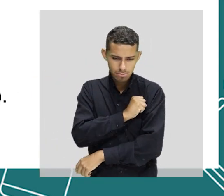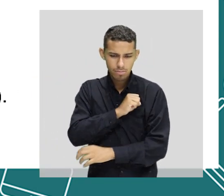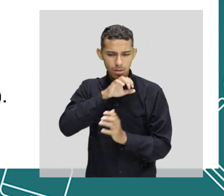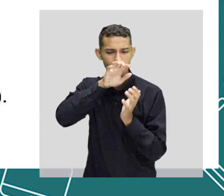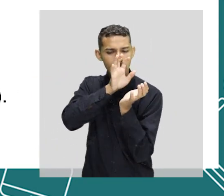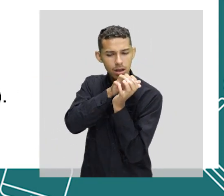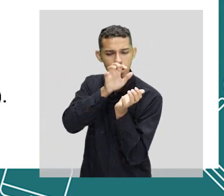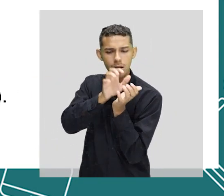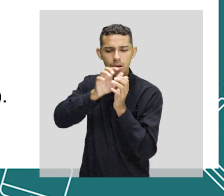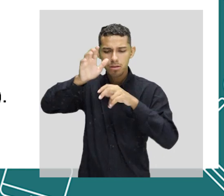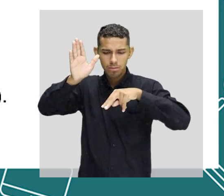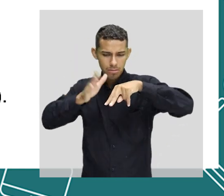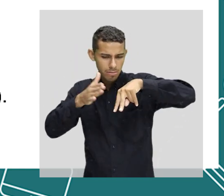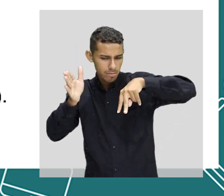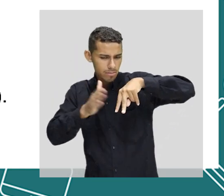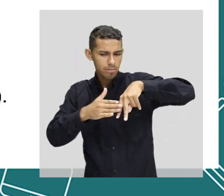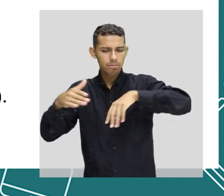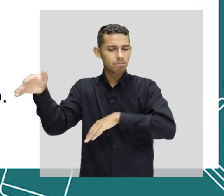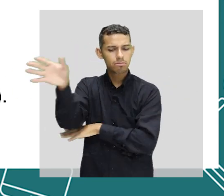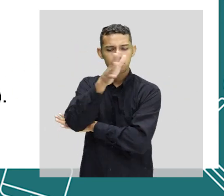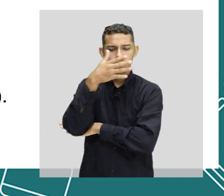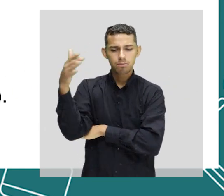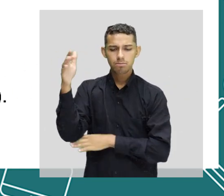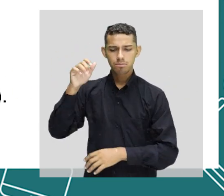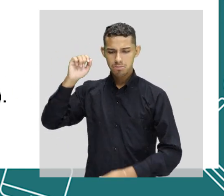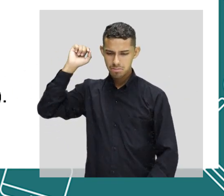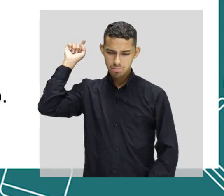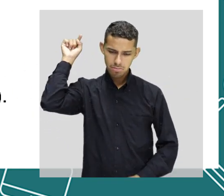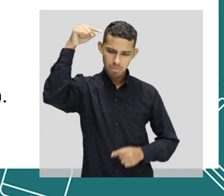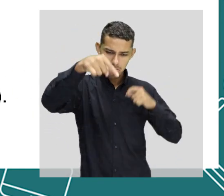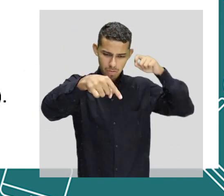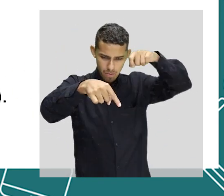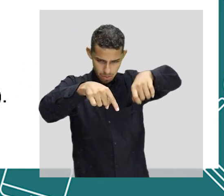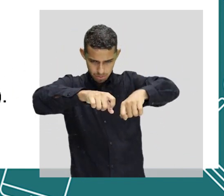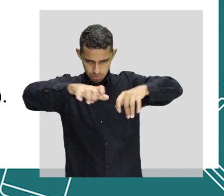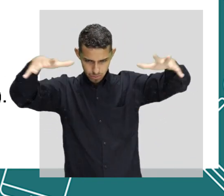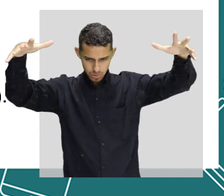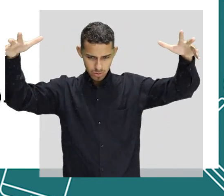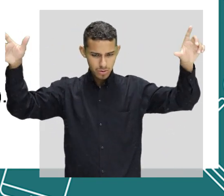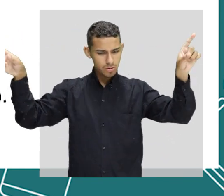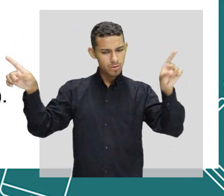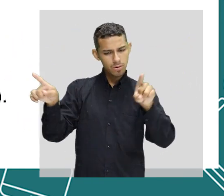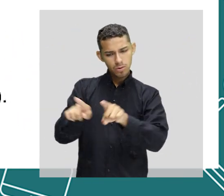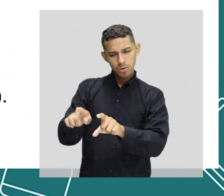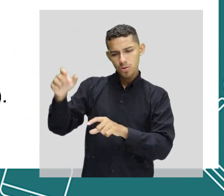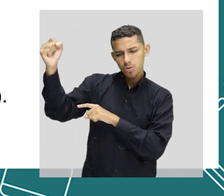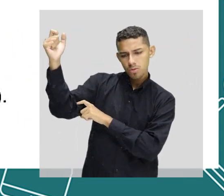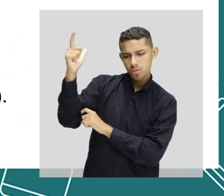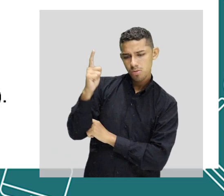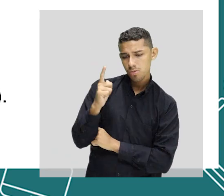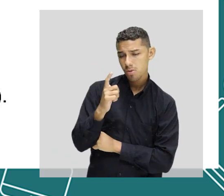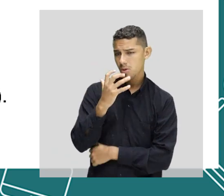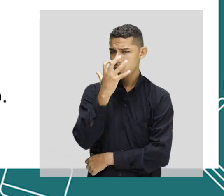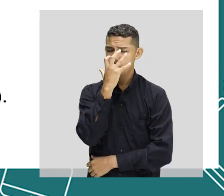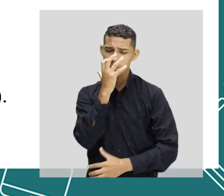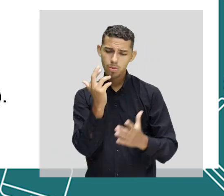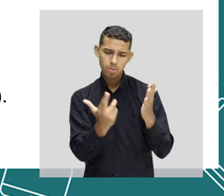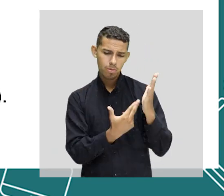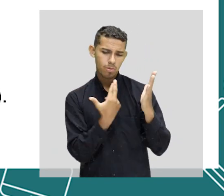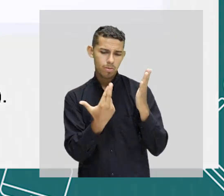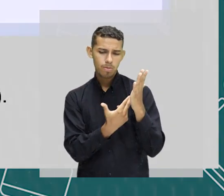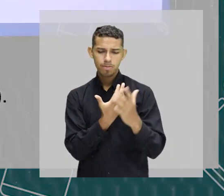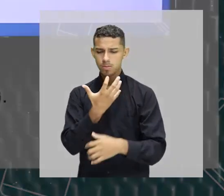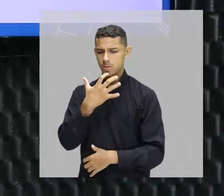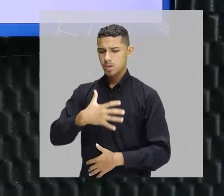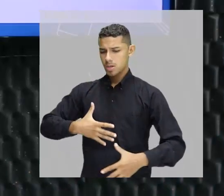pernas, bandeiras, bombas e Brigitte Bardot. O sol nasce nas bancas de revistas, me enche de